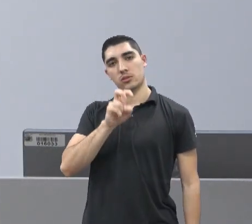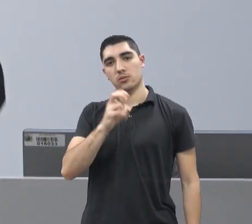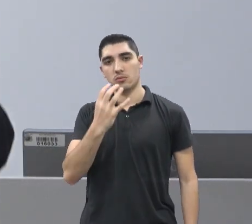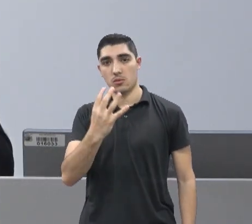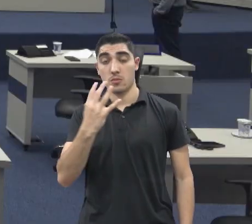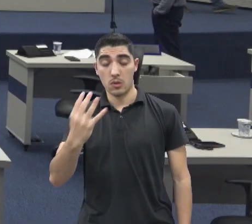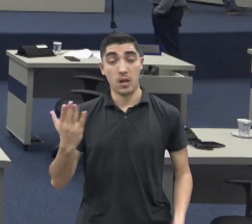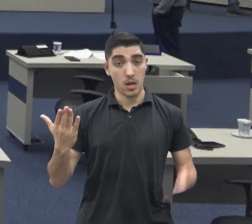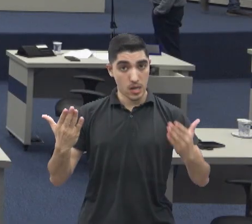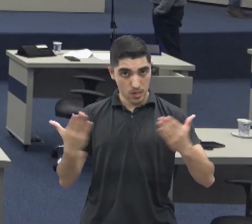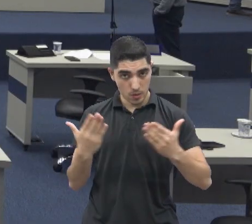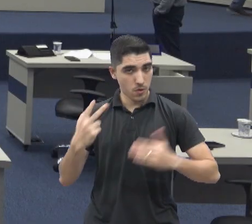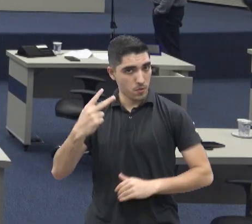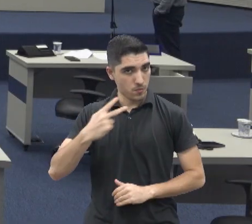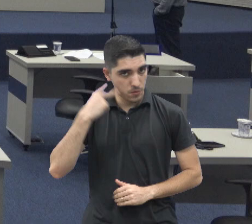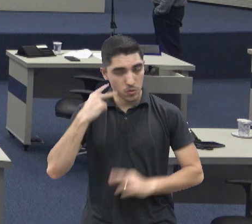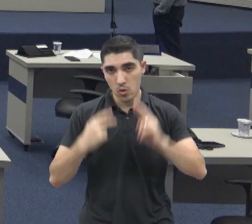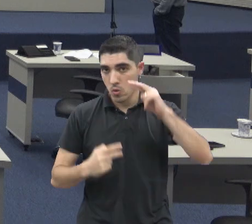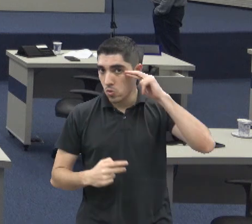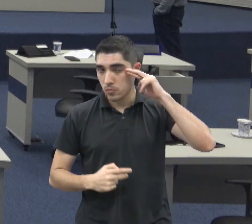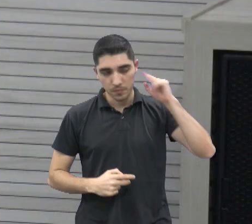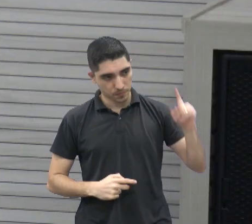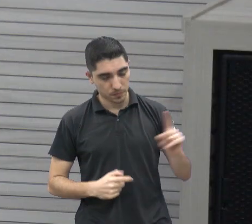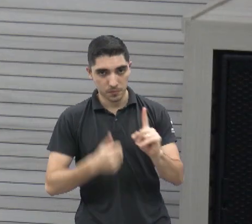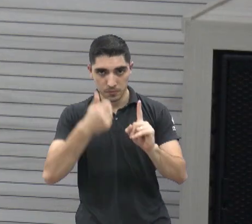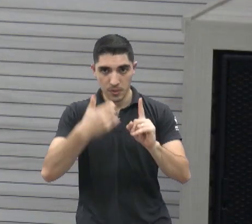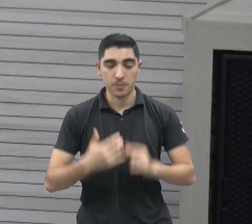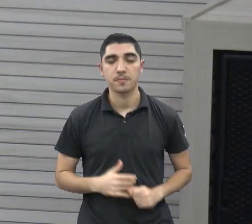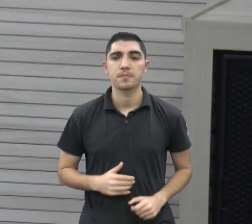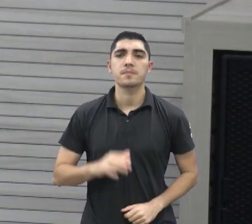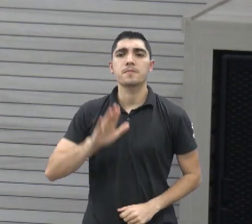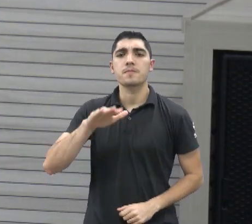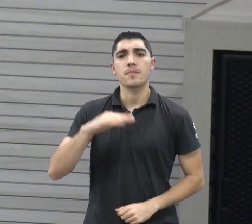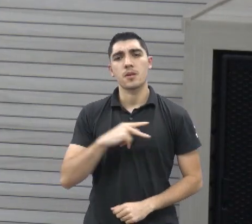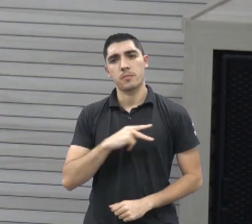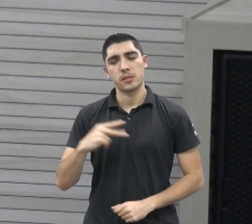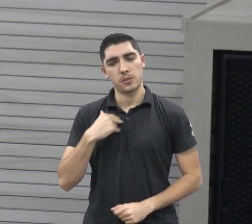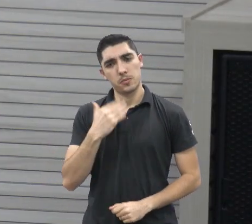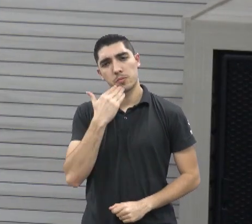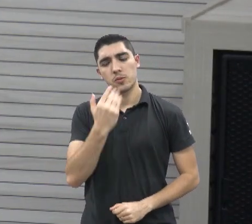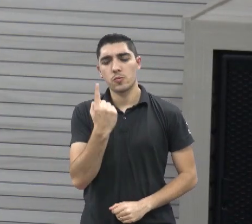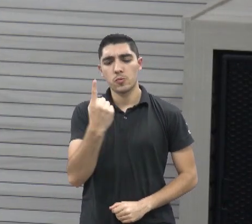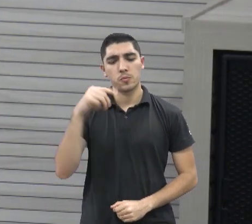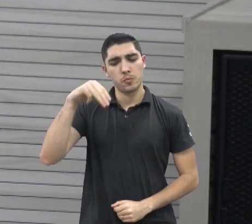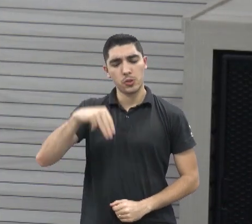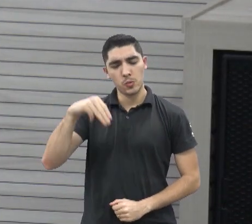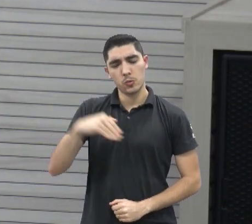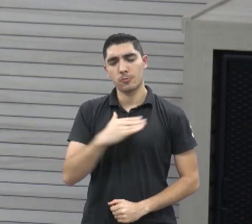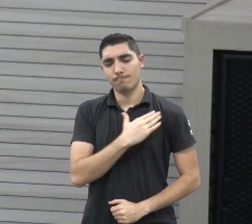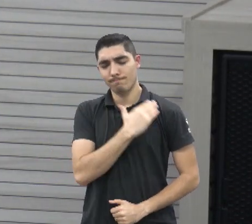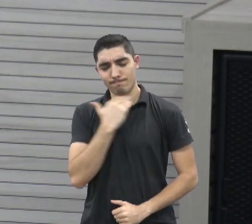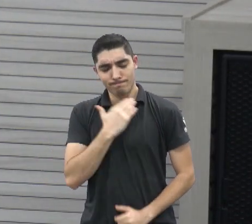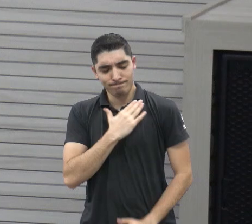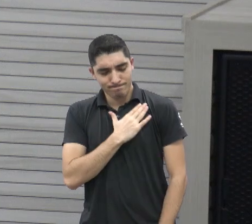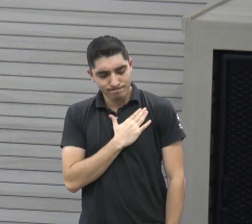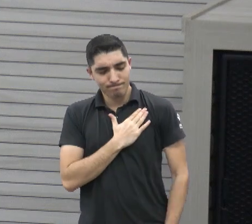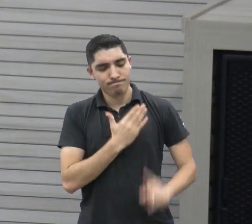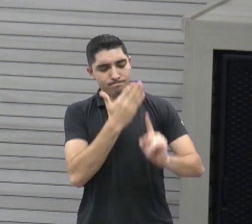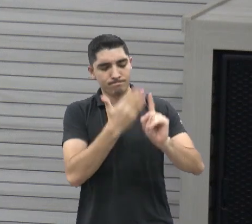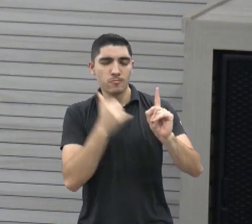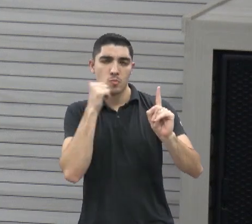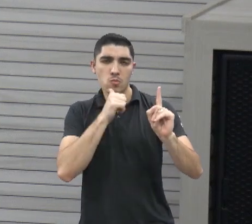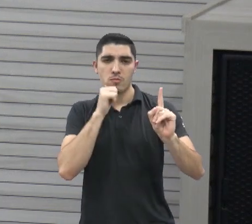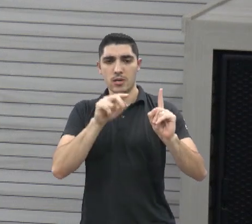Lacacém. Senhor presidente, eu gostaria de pedir um minuto de silêncio pelo falecimento da senhora Zilda Rabelo de